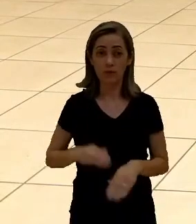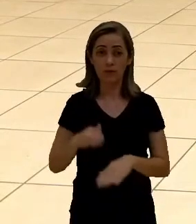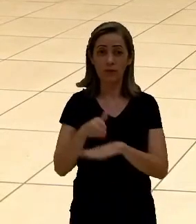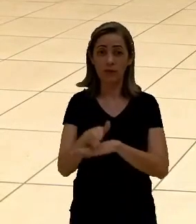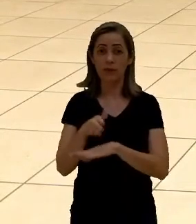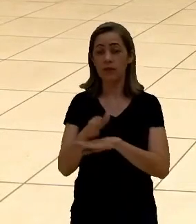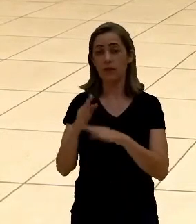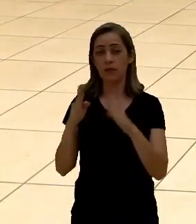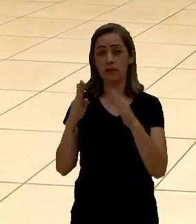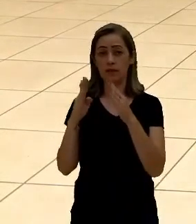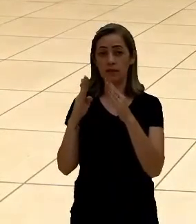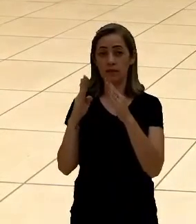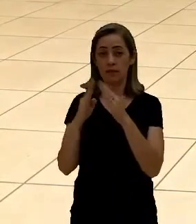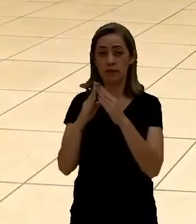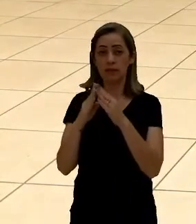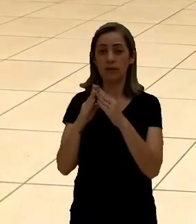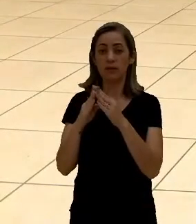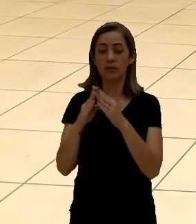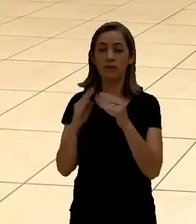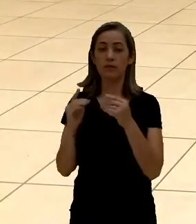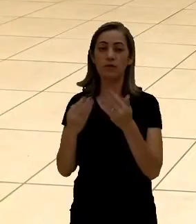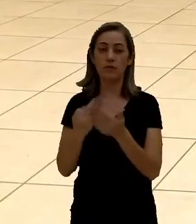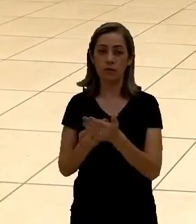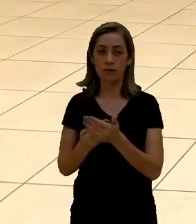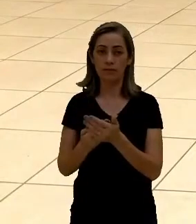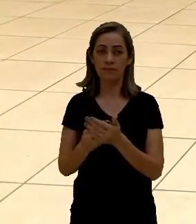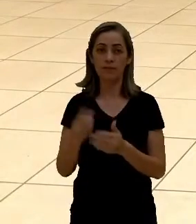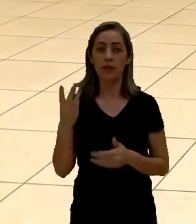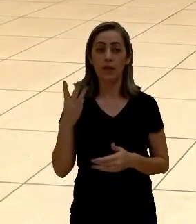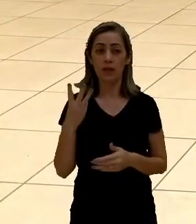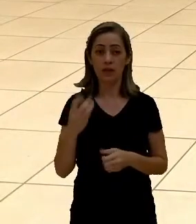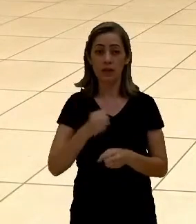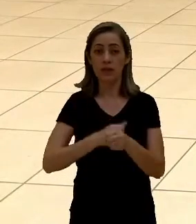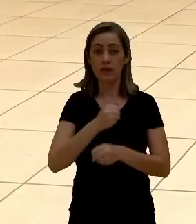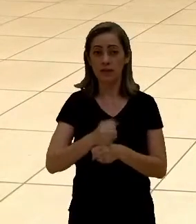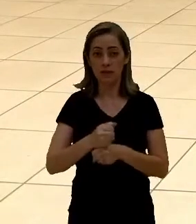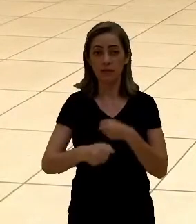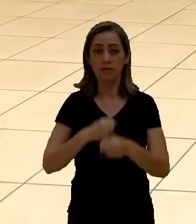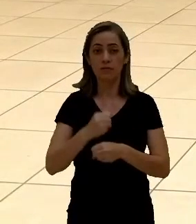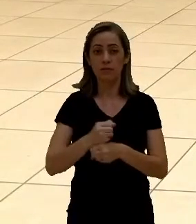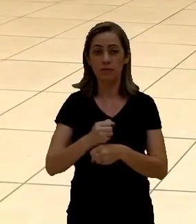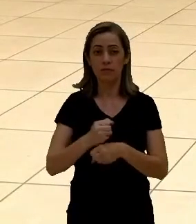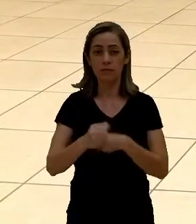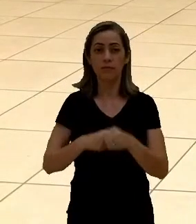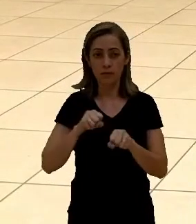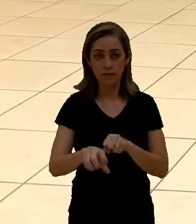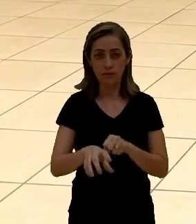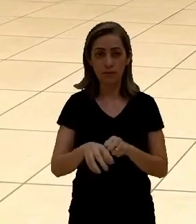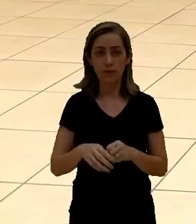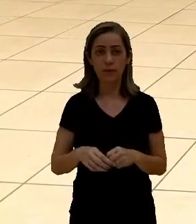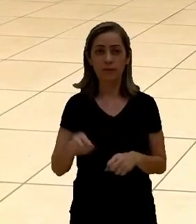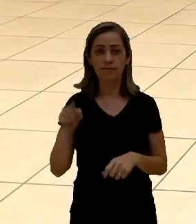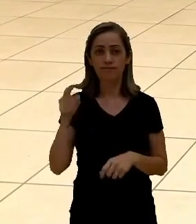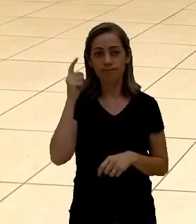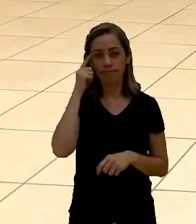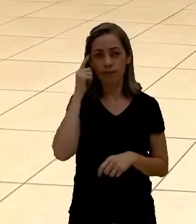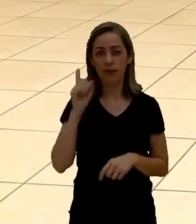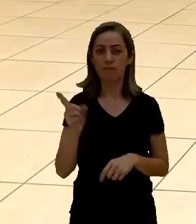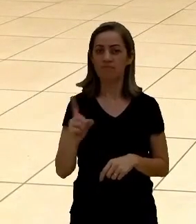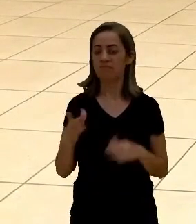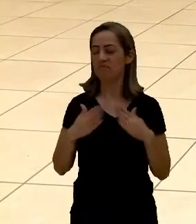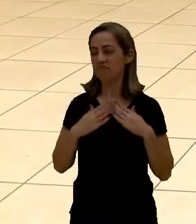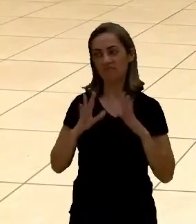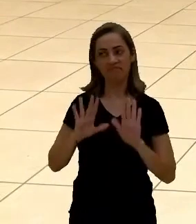nestes anos de Formação eu poderia discernir n e dizer não isto não é para mim